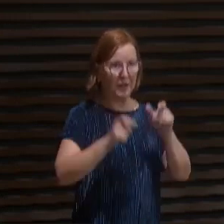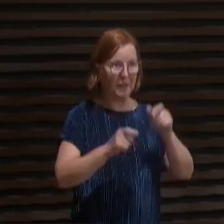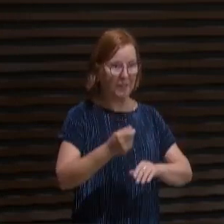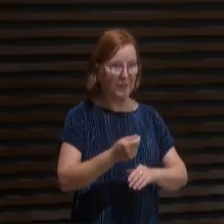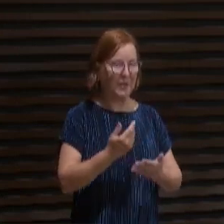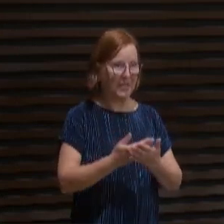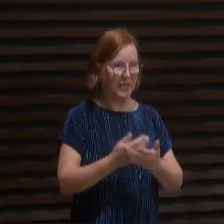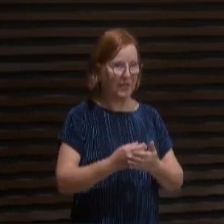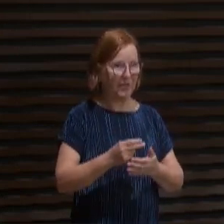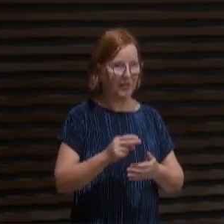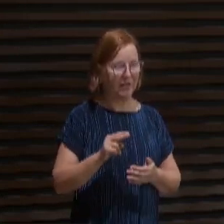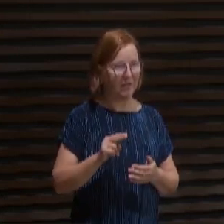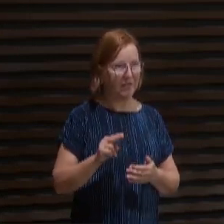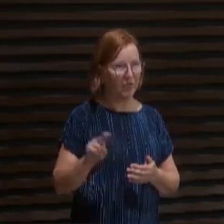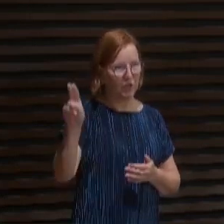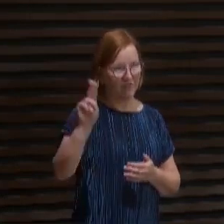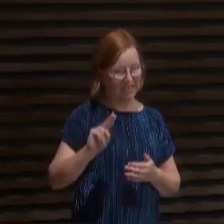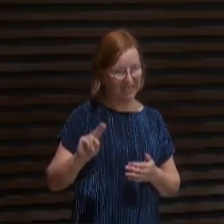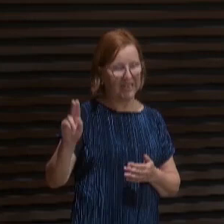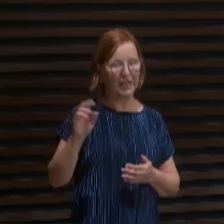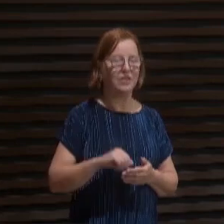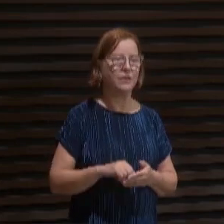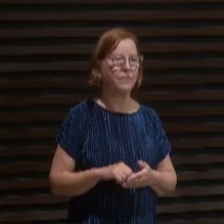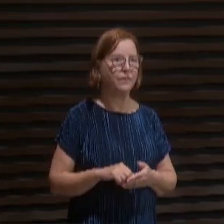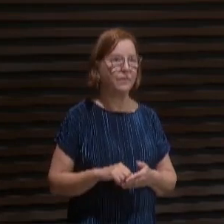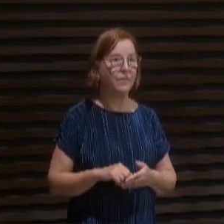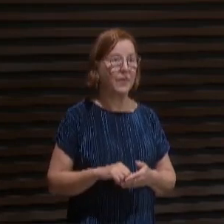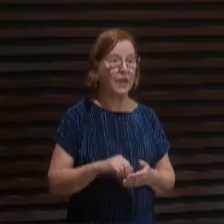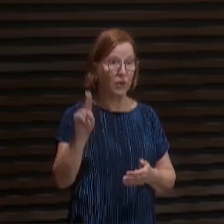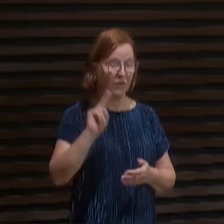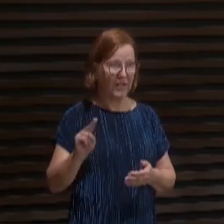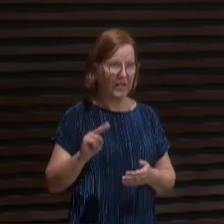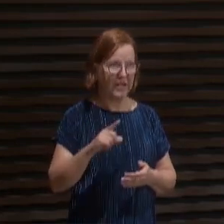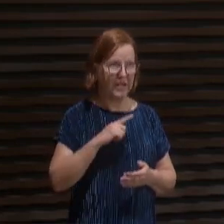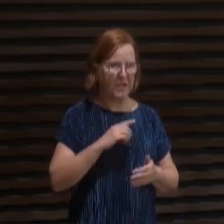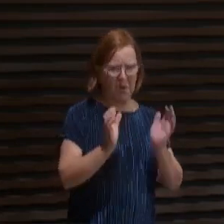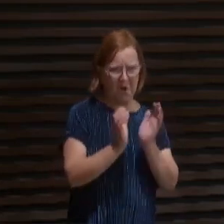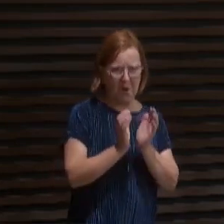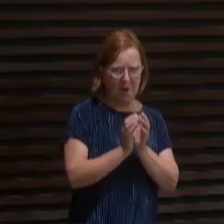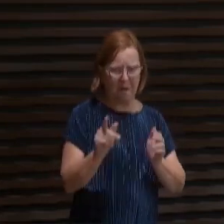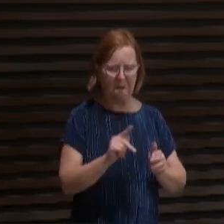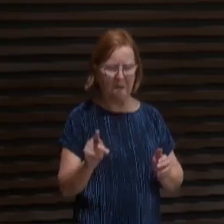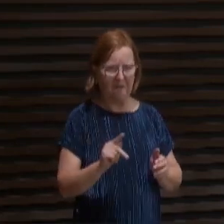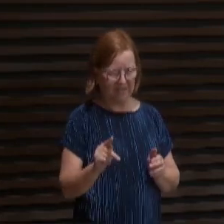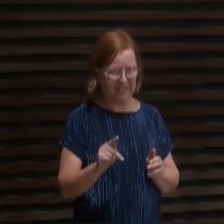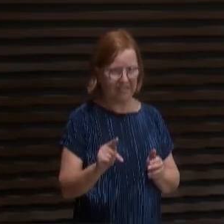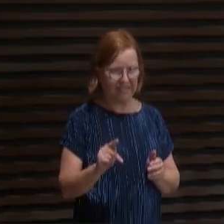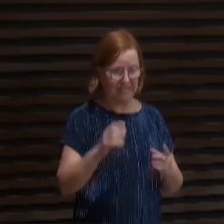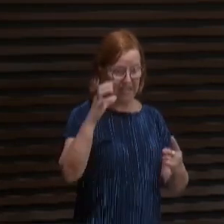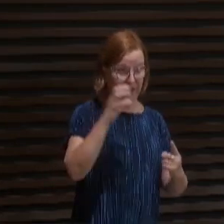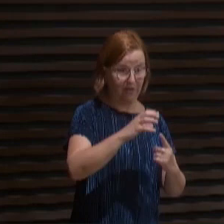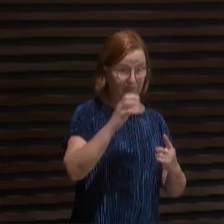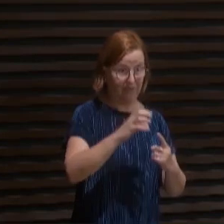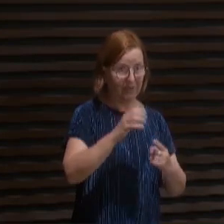Aí nas nossas universidades há uma enxurrada de professores tentando fazer a cabeça de